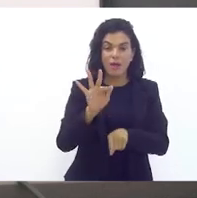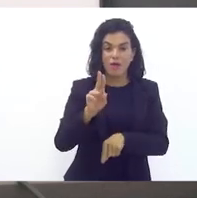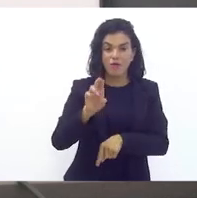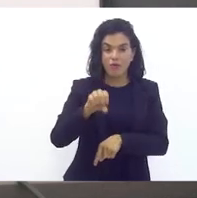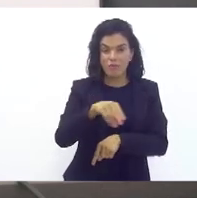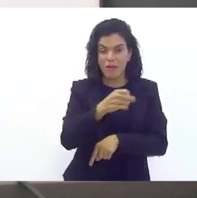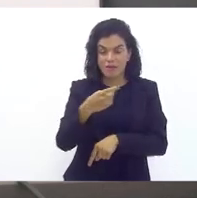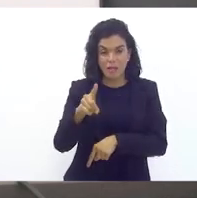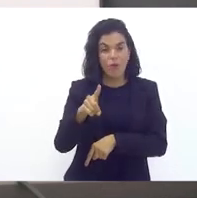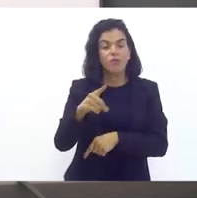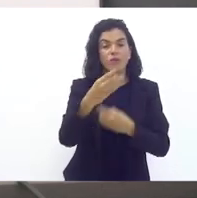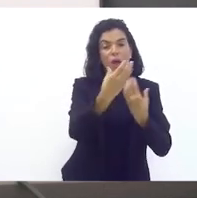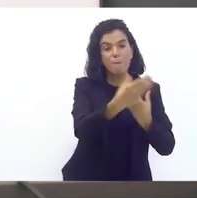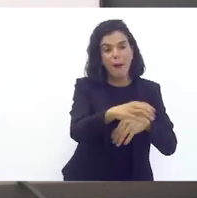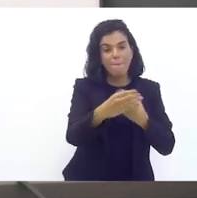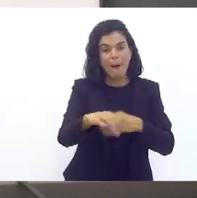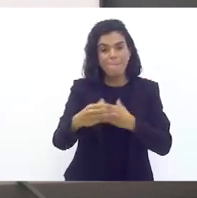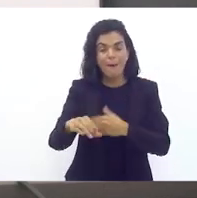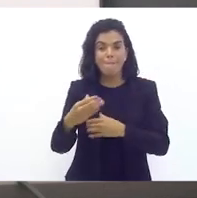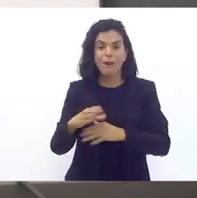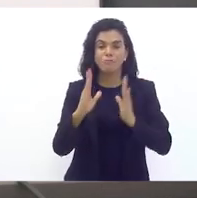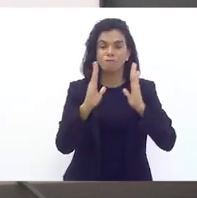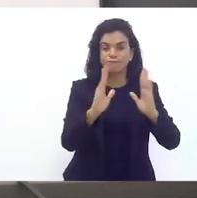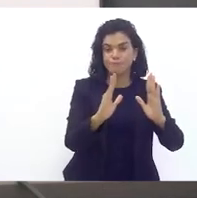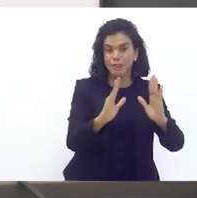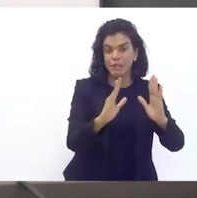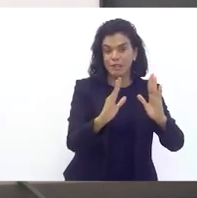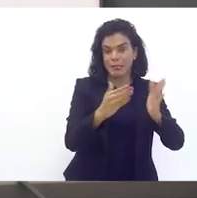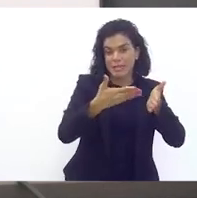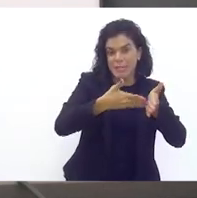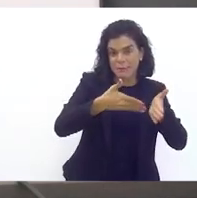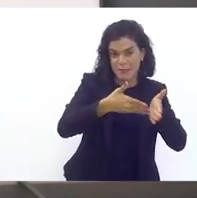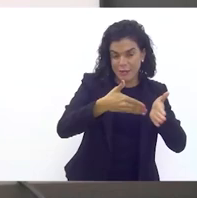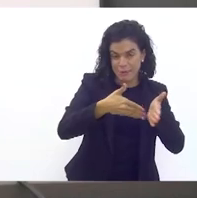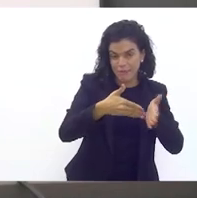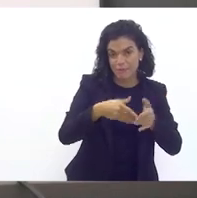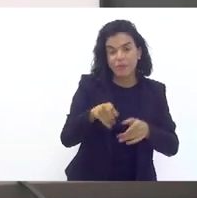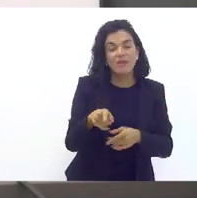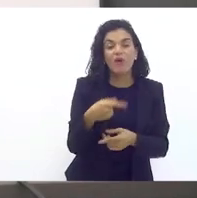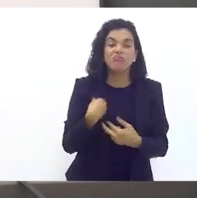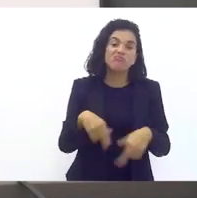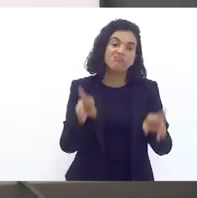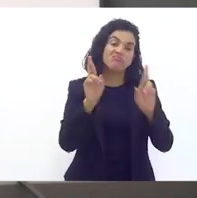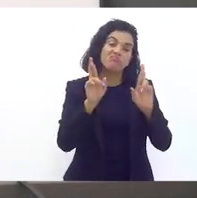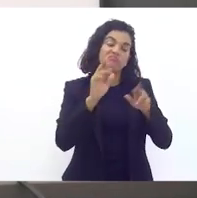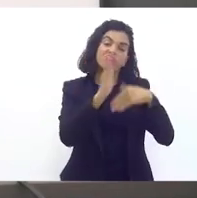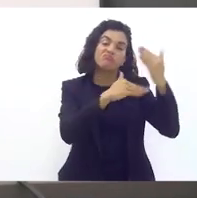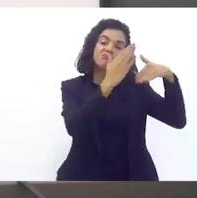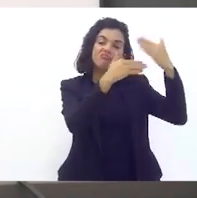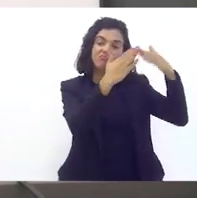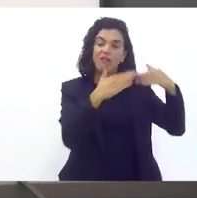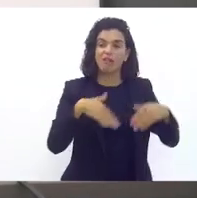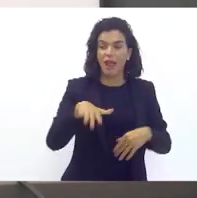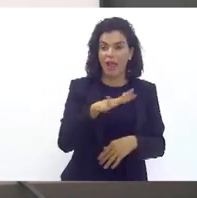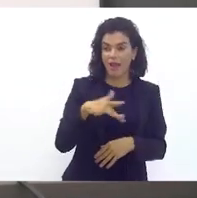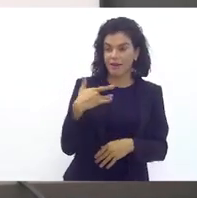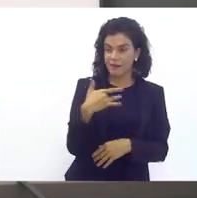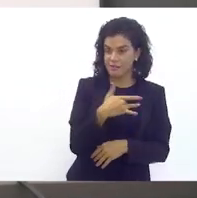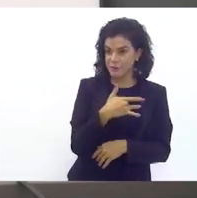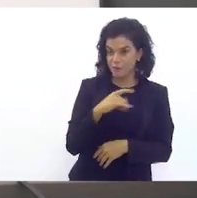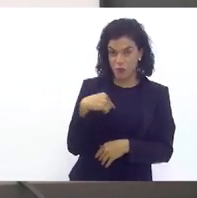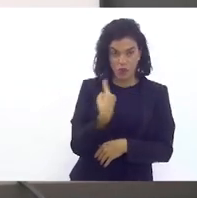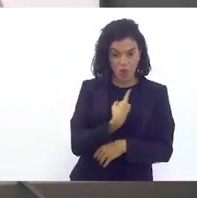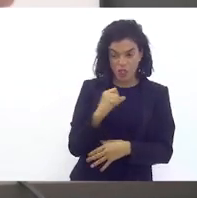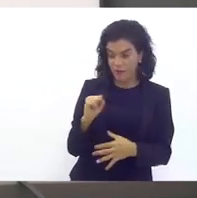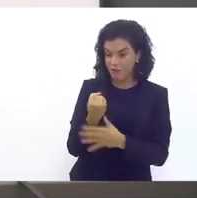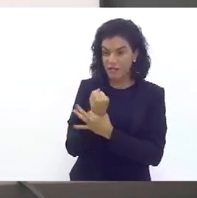fazendo concurso público com tempo determinado, então tira a perspectiva de carreira na saúde. Nós defendemos o servidor